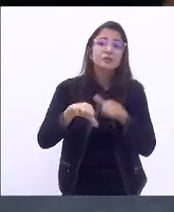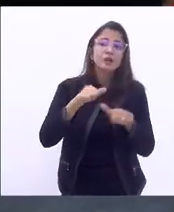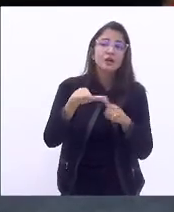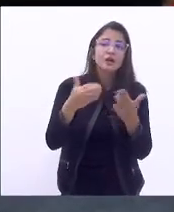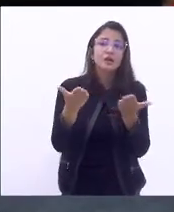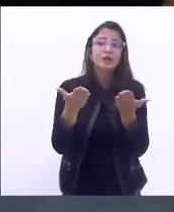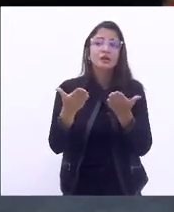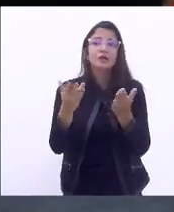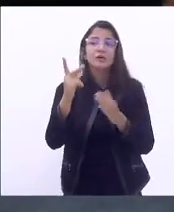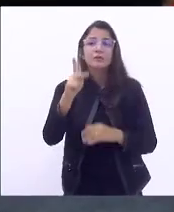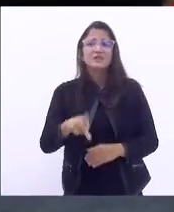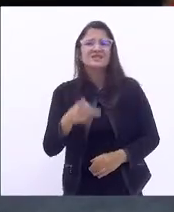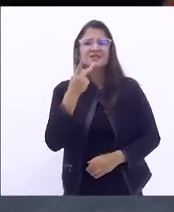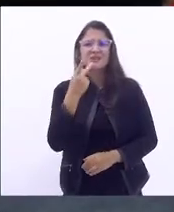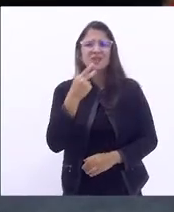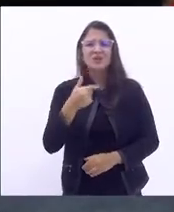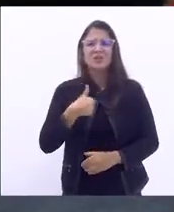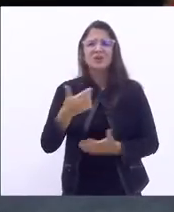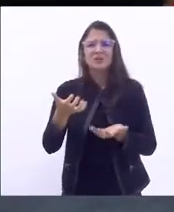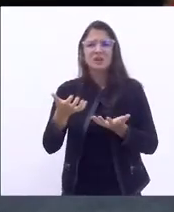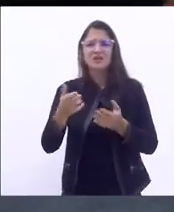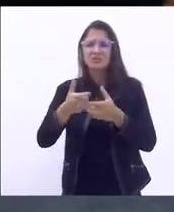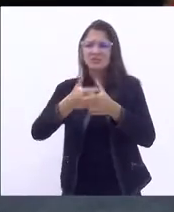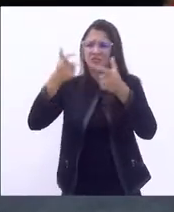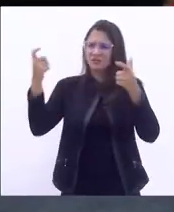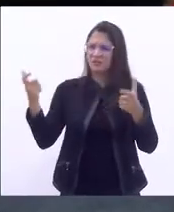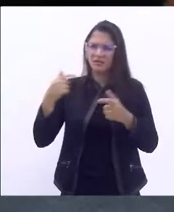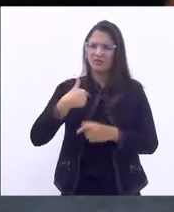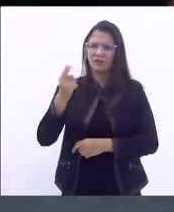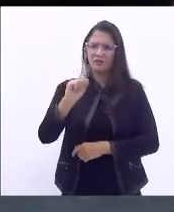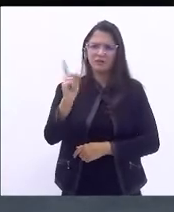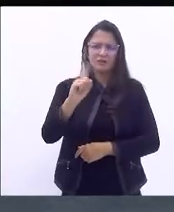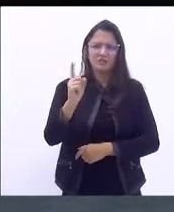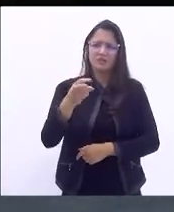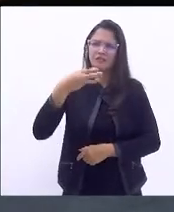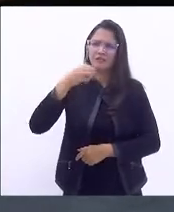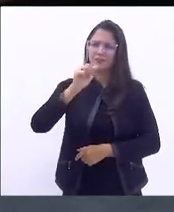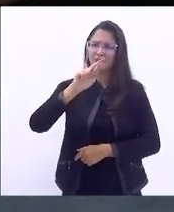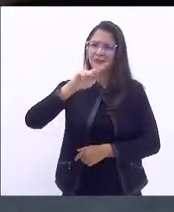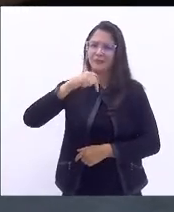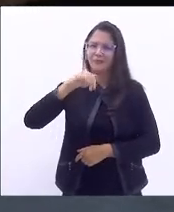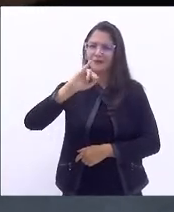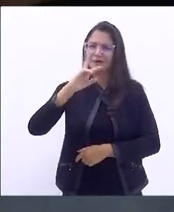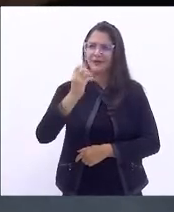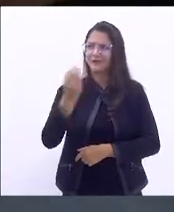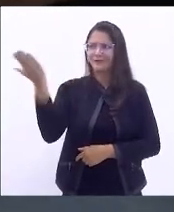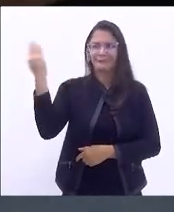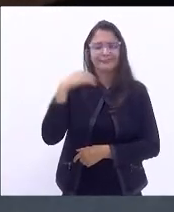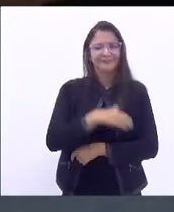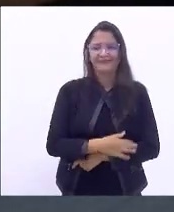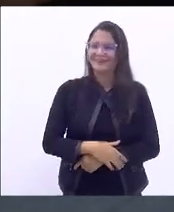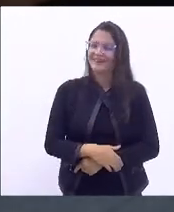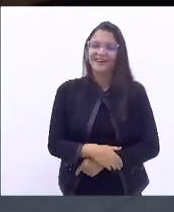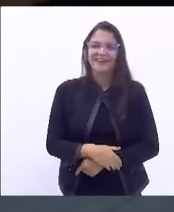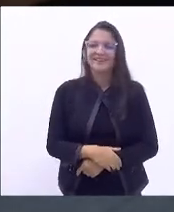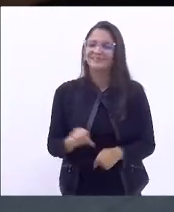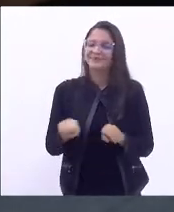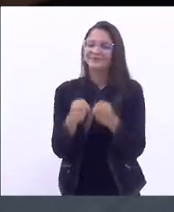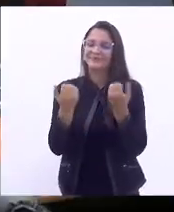está aqui, pô, dizendo que eu quero ampliar as forças de segurança. Pô, Marquinhos, você me botou agora uma sinuca de bico, tá vendo, Marquinhos?